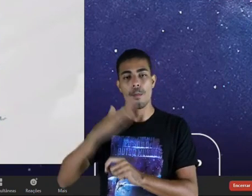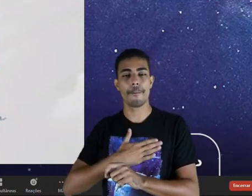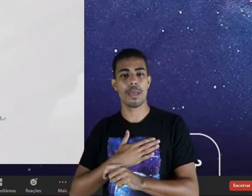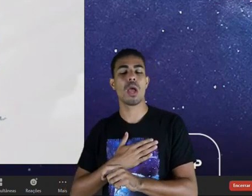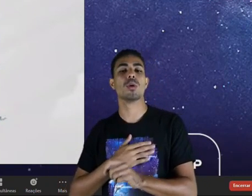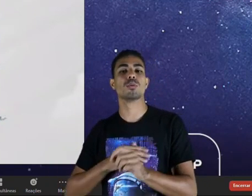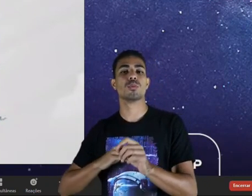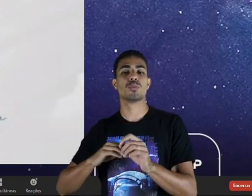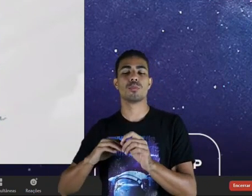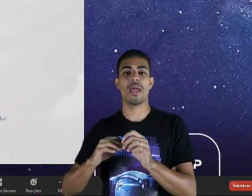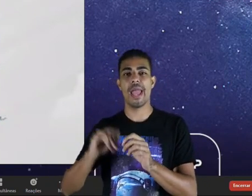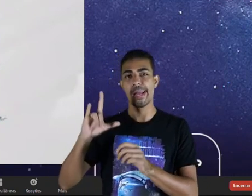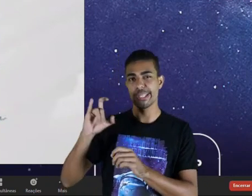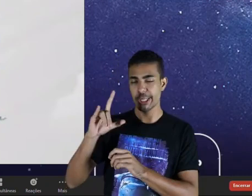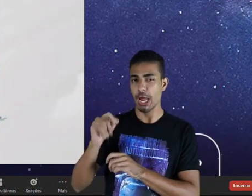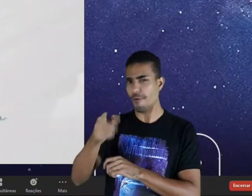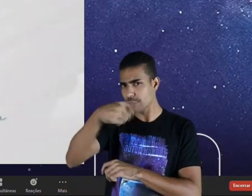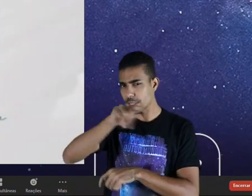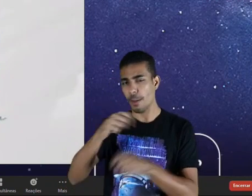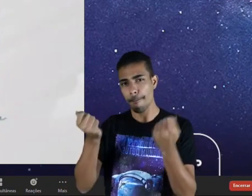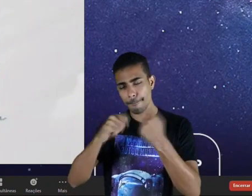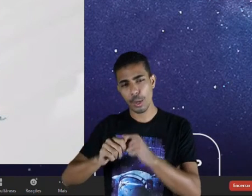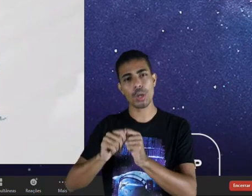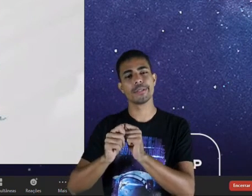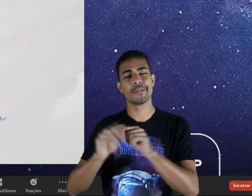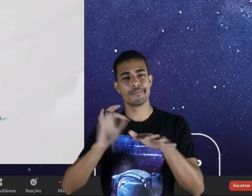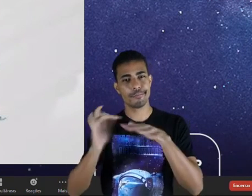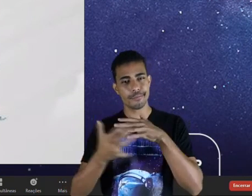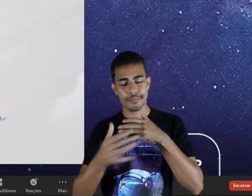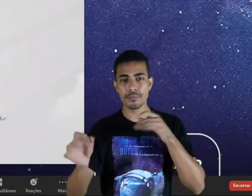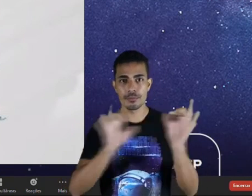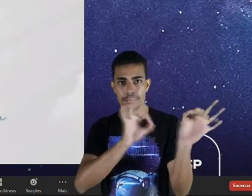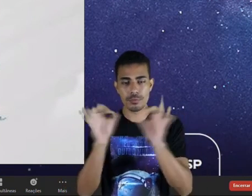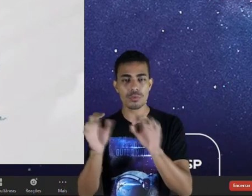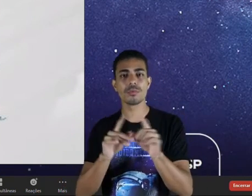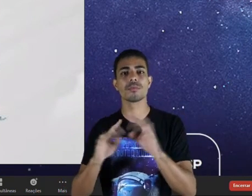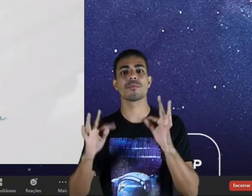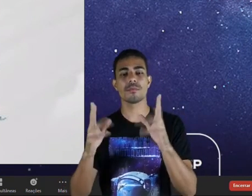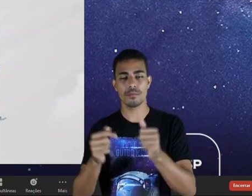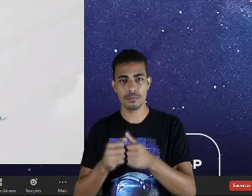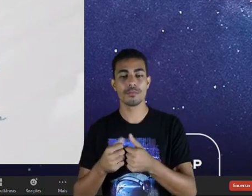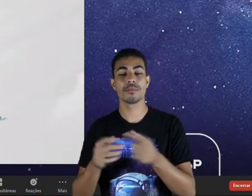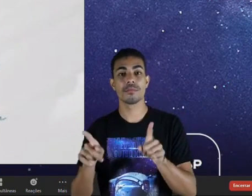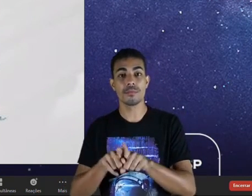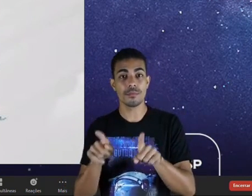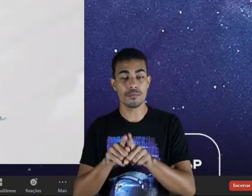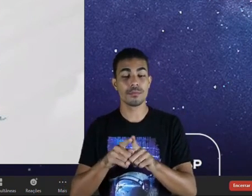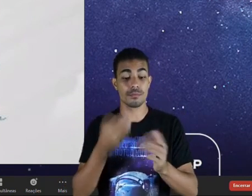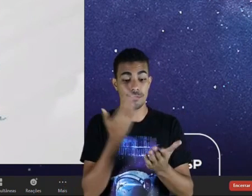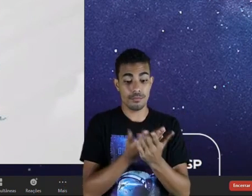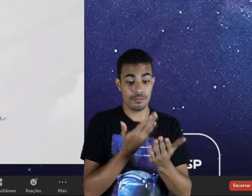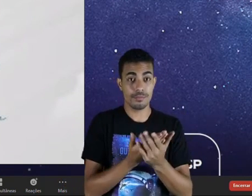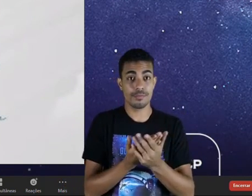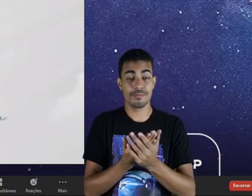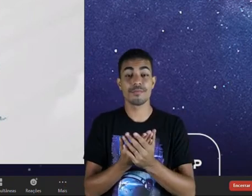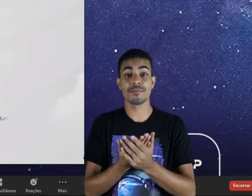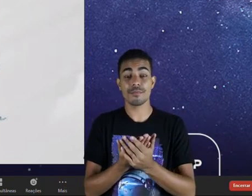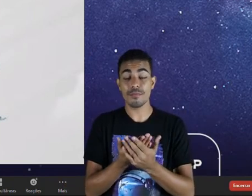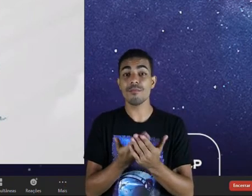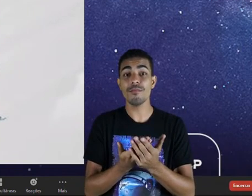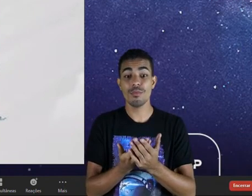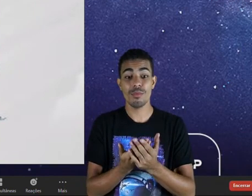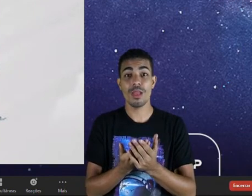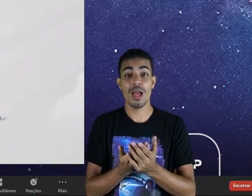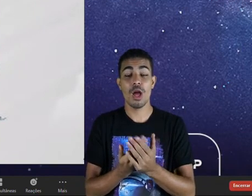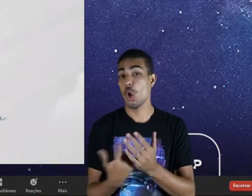ou do canal Rodrigo Silva Arqueologia, você pode entrar lá e toda semana eu dou uma aula inédita da Bíblia Comentada, do Gênesis